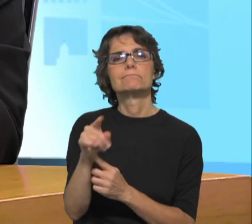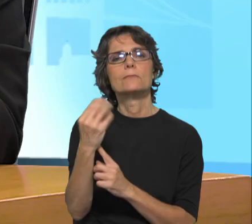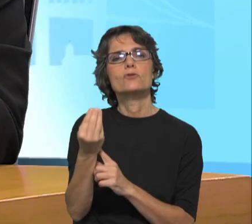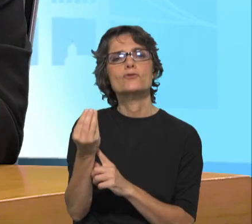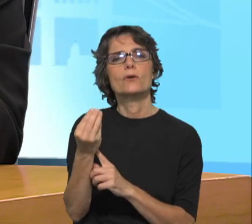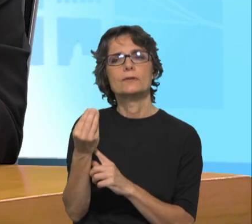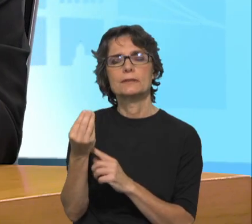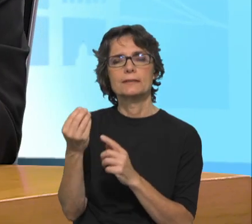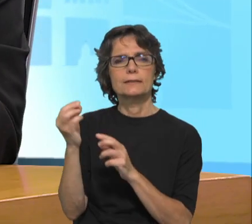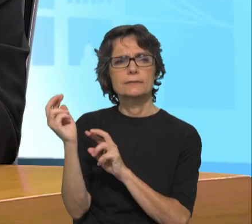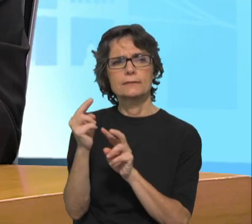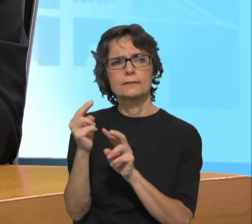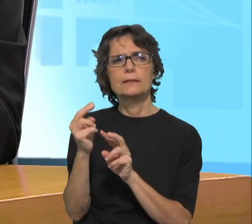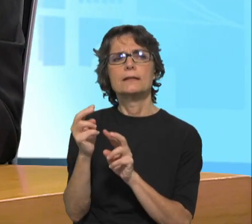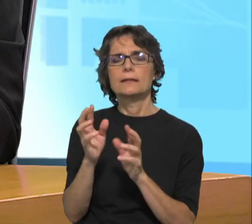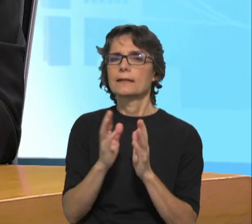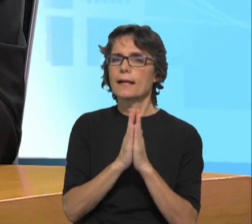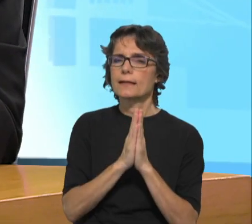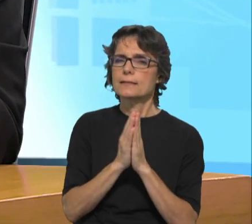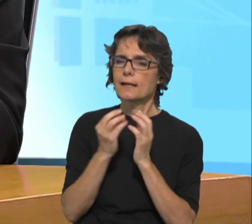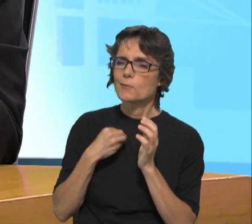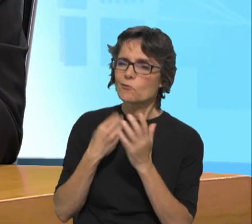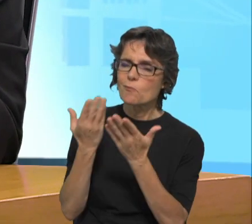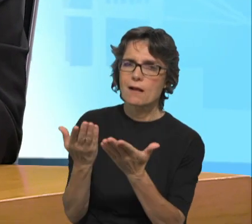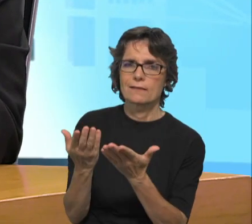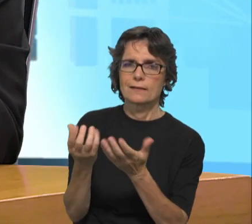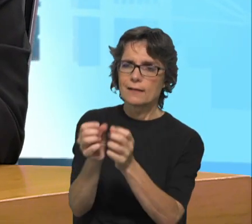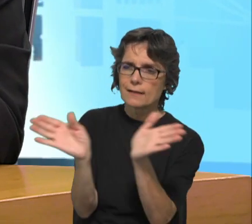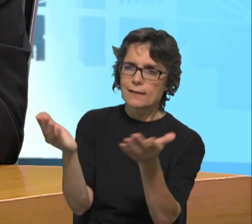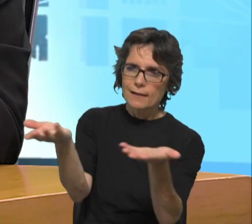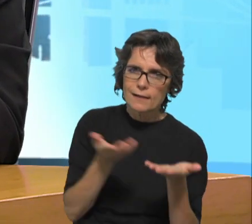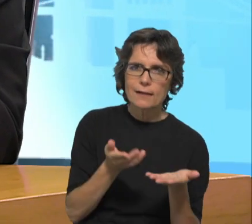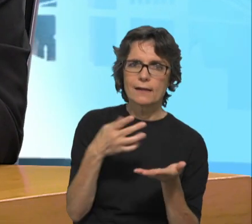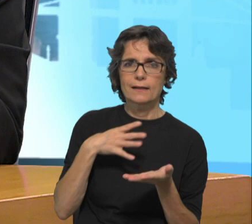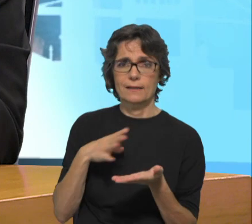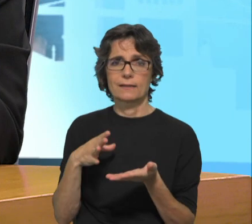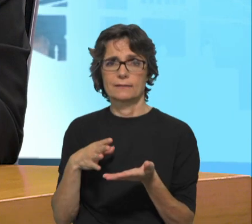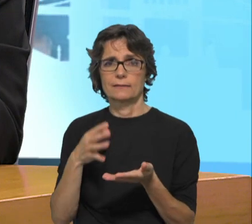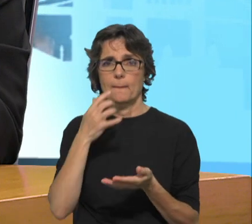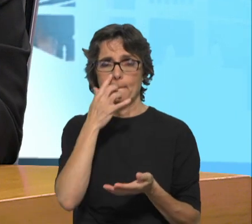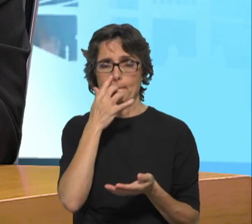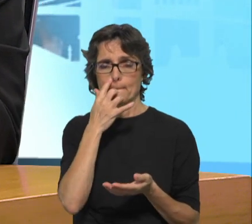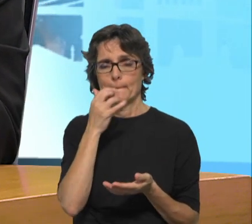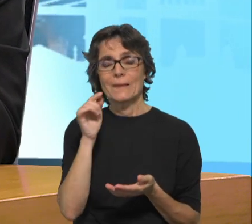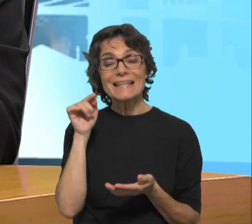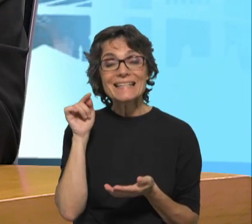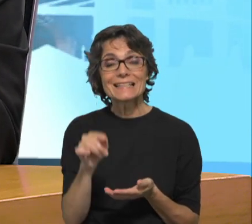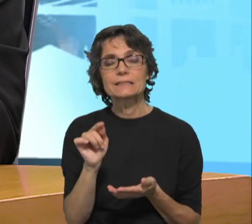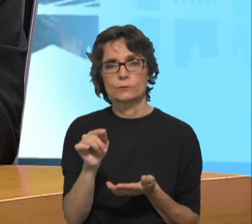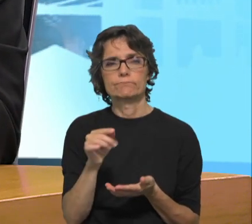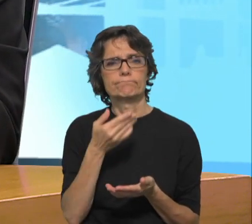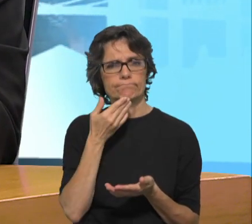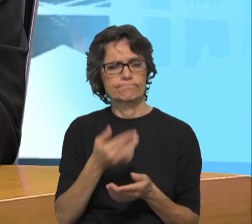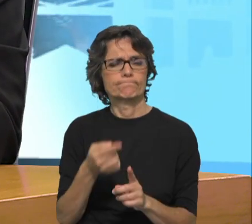com eles, se interessa por eles, para ajudar também a potenciar algumas dinâmicas de acolhimento aos símbolos, e acho que foi uma